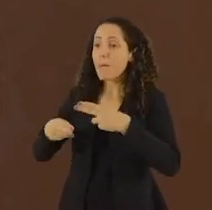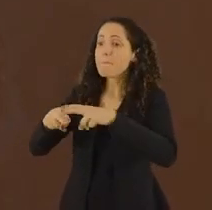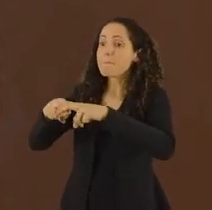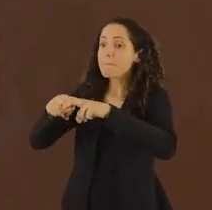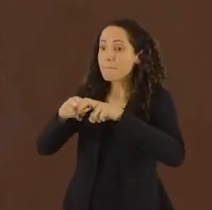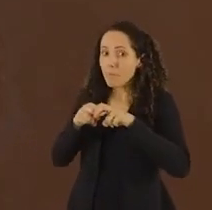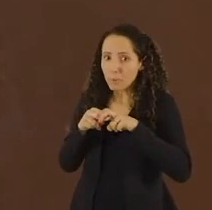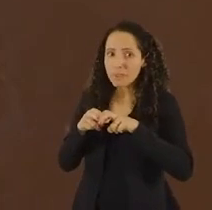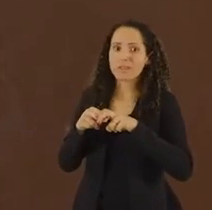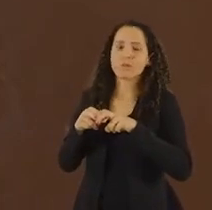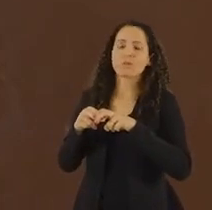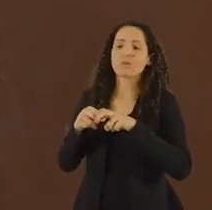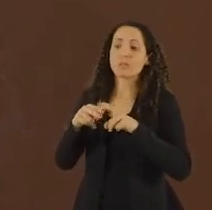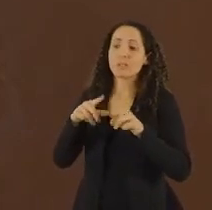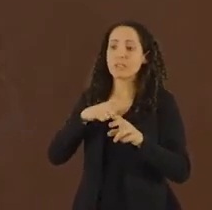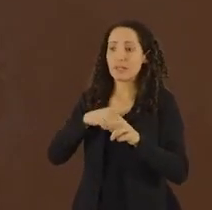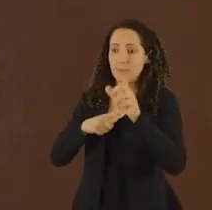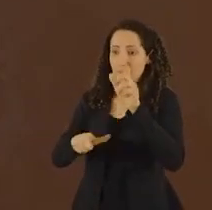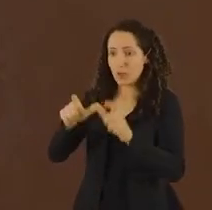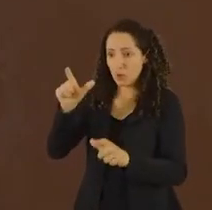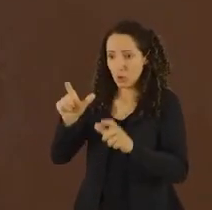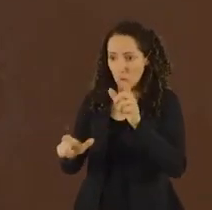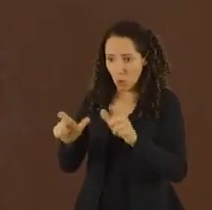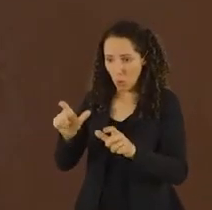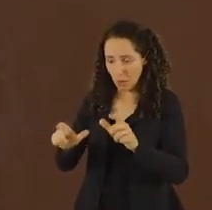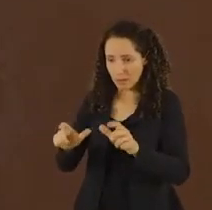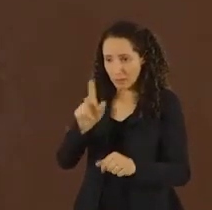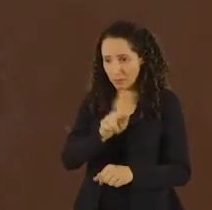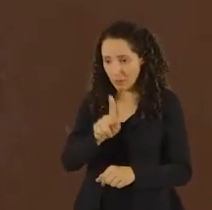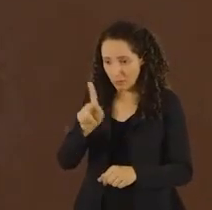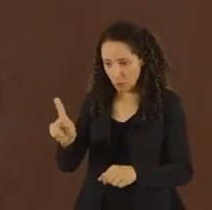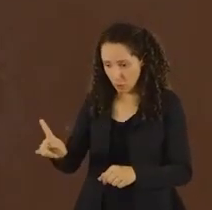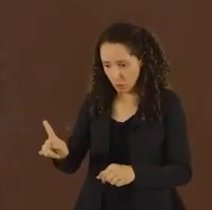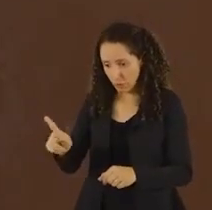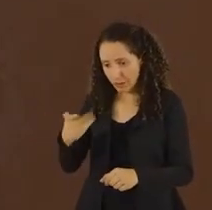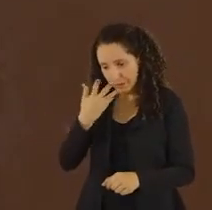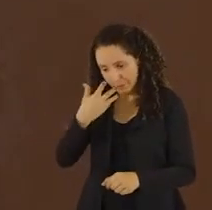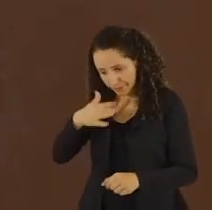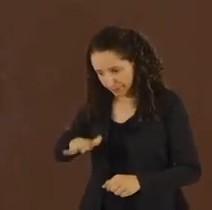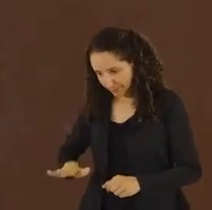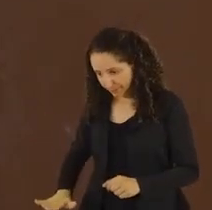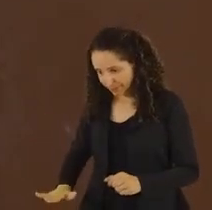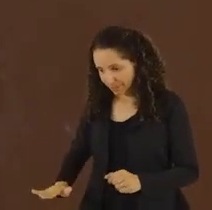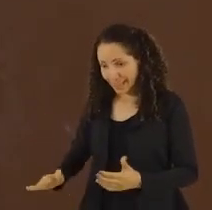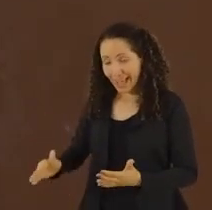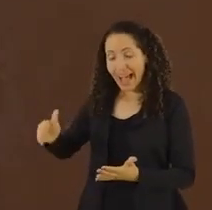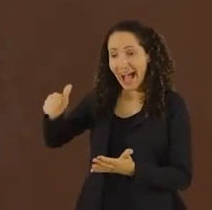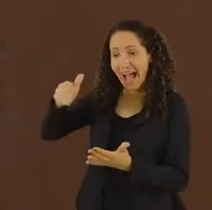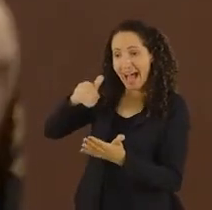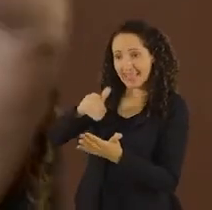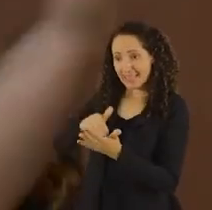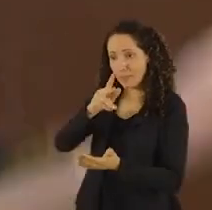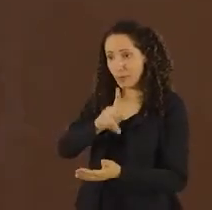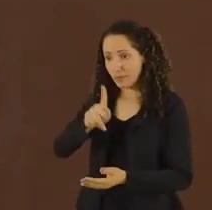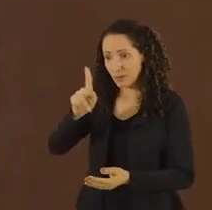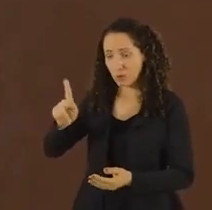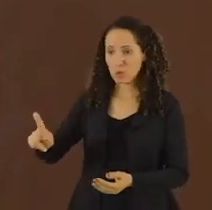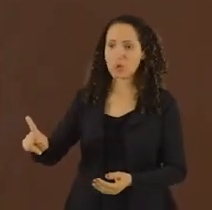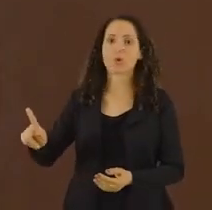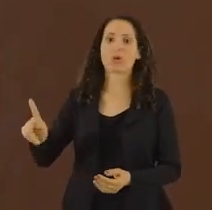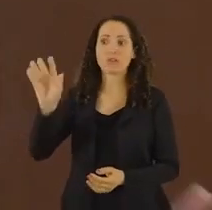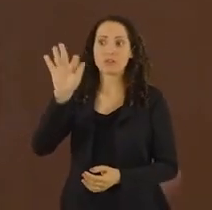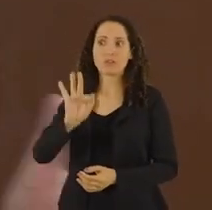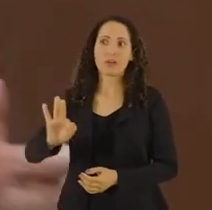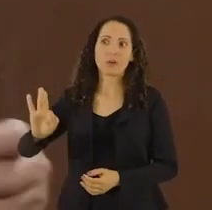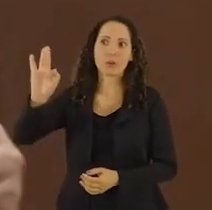por isso que nós temos membros que vão desde docentes do ensino da educação infantil até docentes do ensino superior da